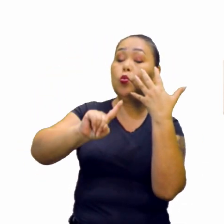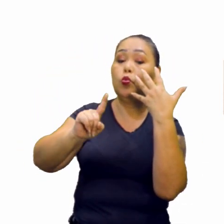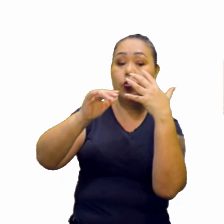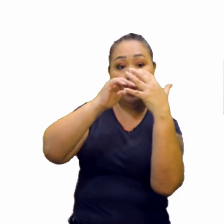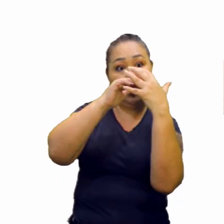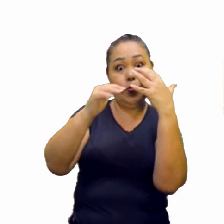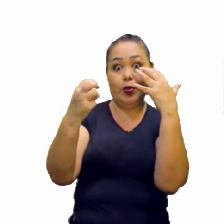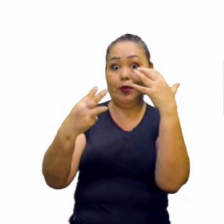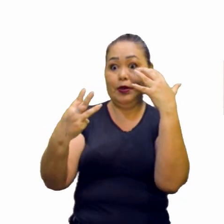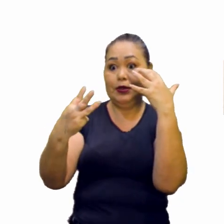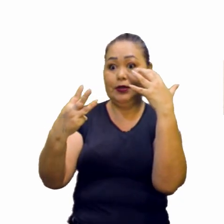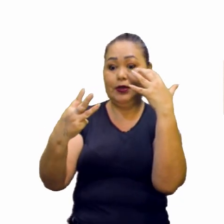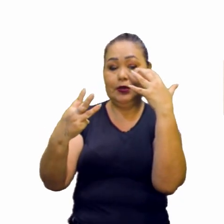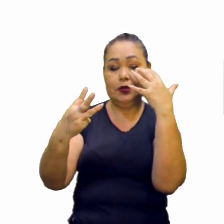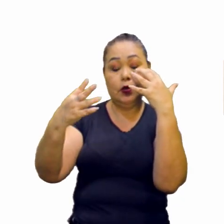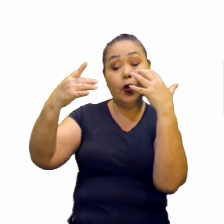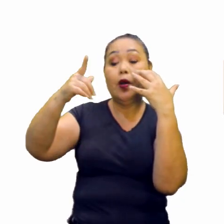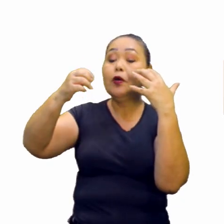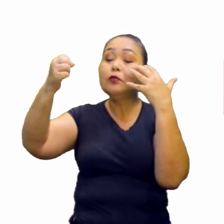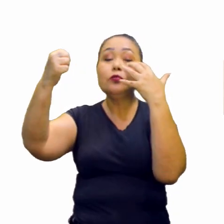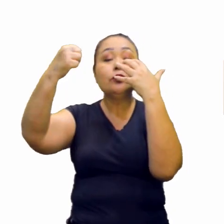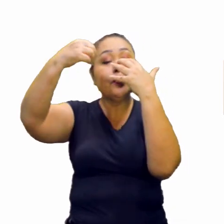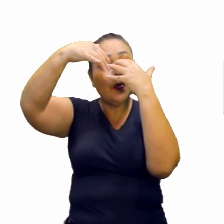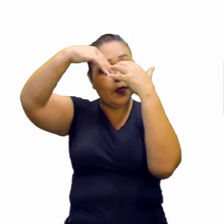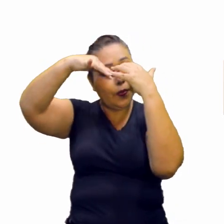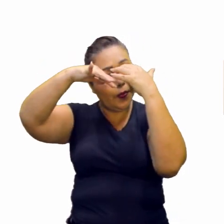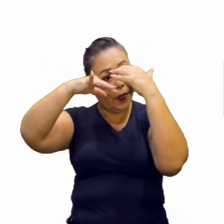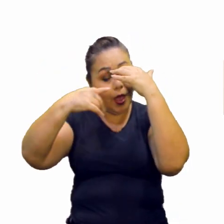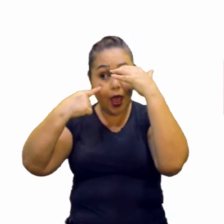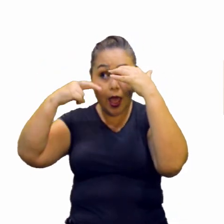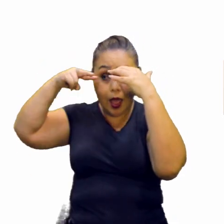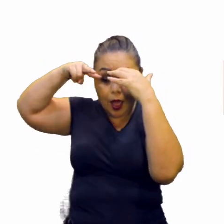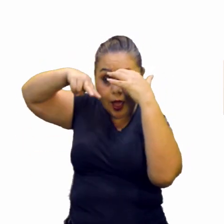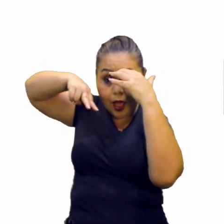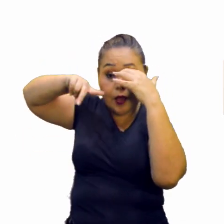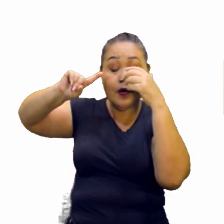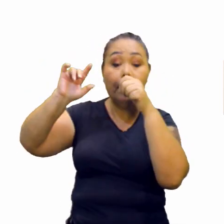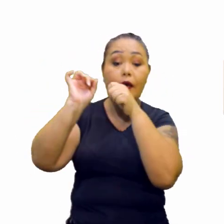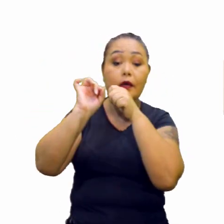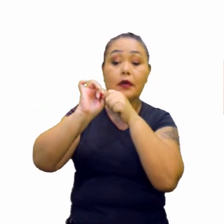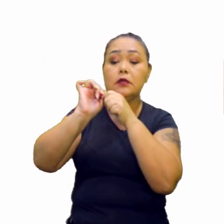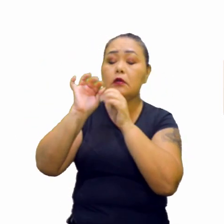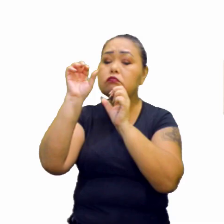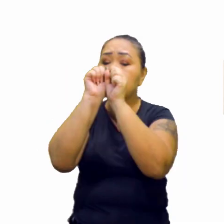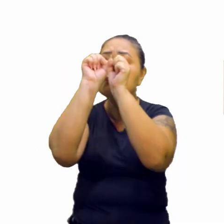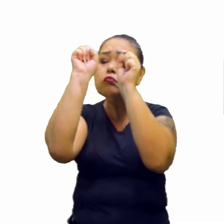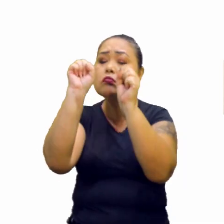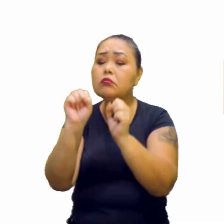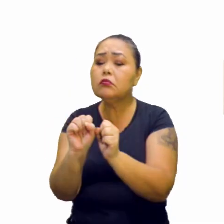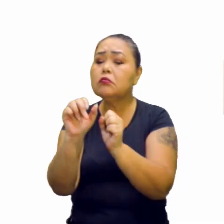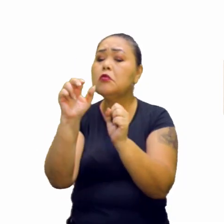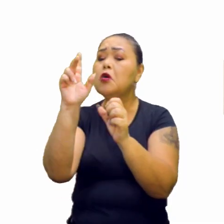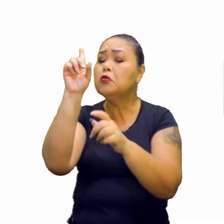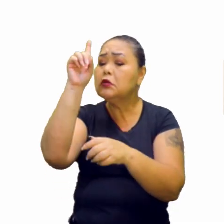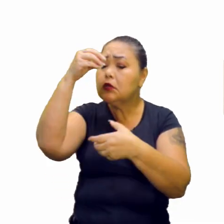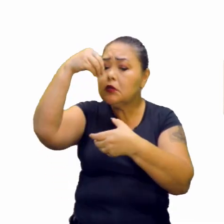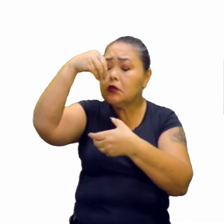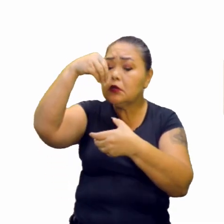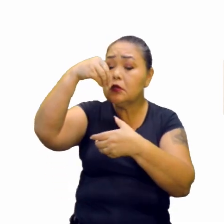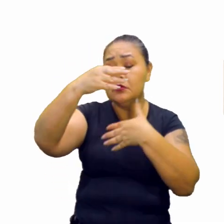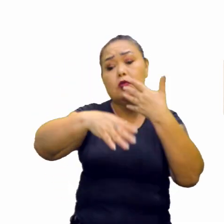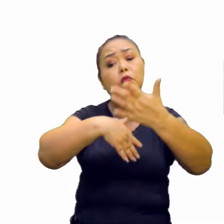3. Gente, olha, o sistema de poda dentro do... o processo